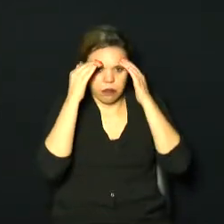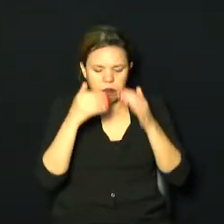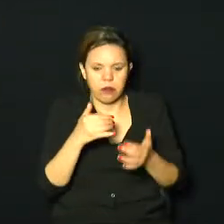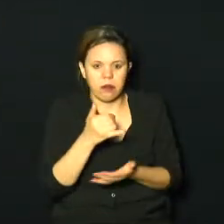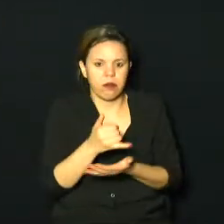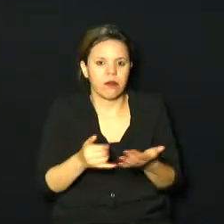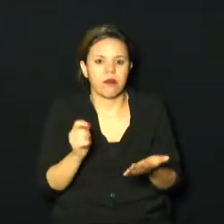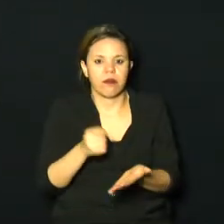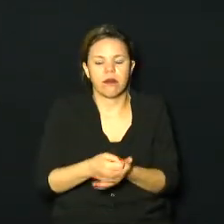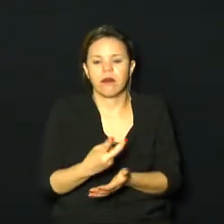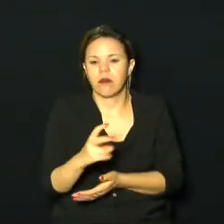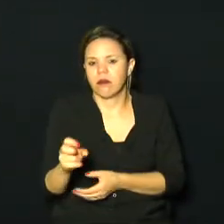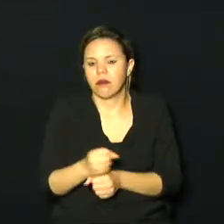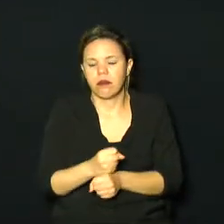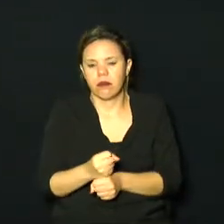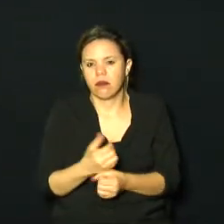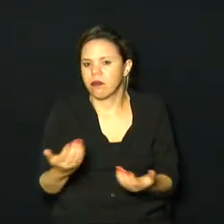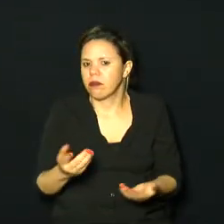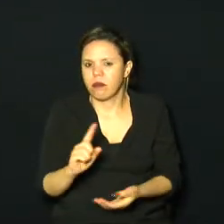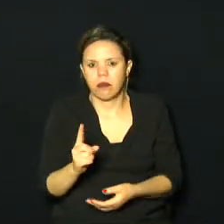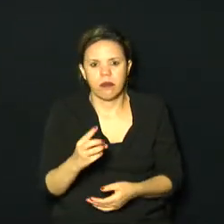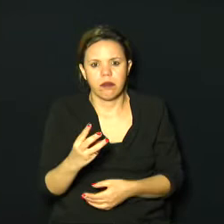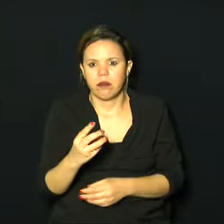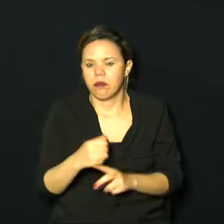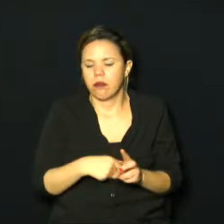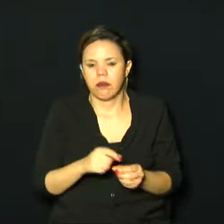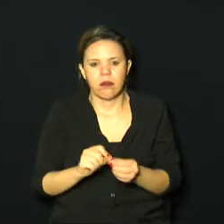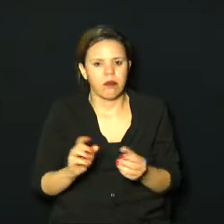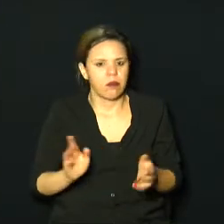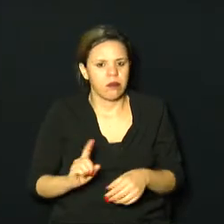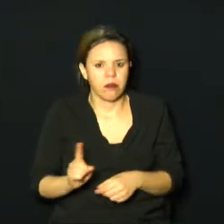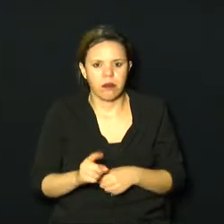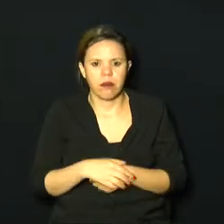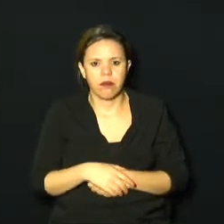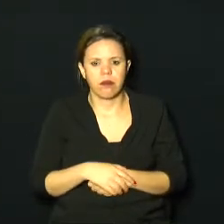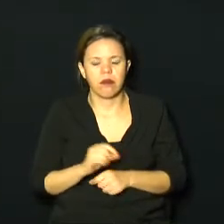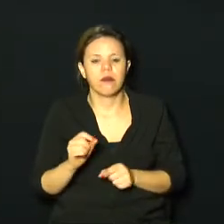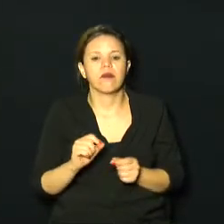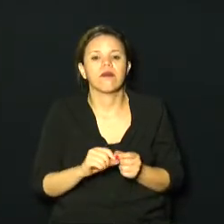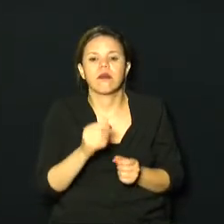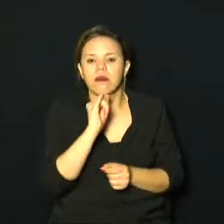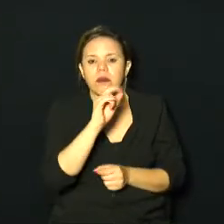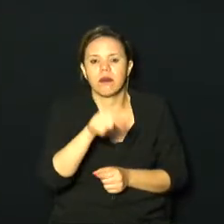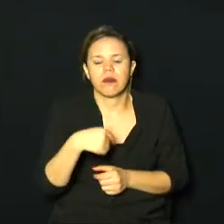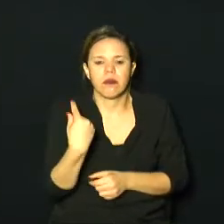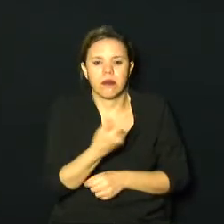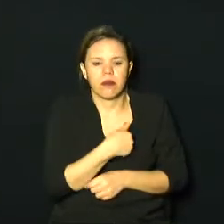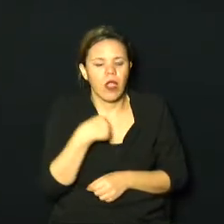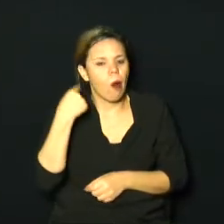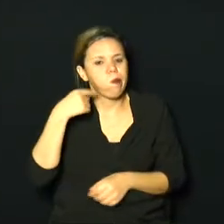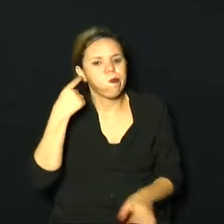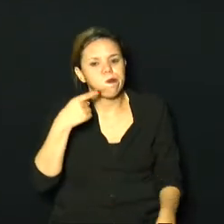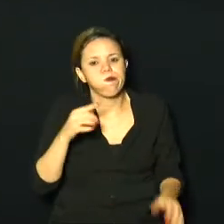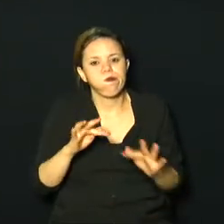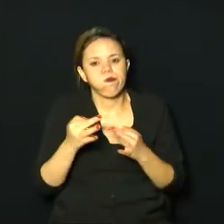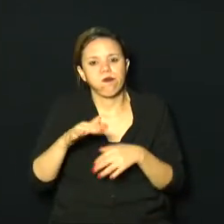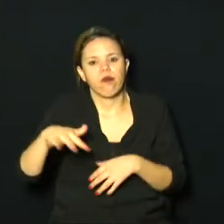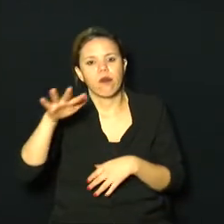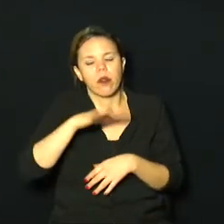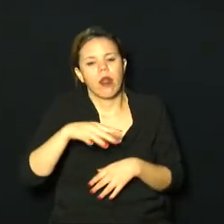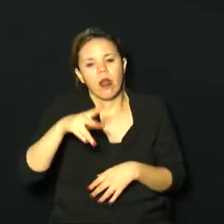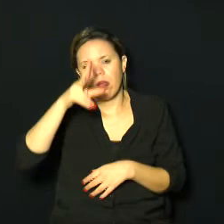nos últimos 25 anos, não é agora nesses 6 meses que você vai fazer. Quem tem que dizer isso, além de nós como advogados das famílias, é